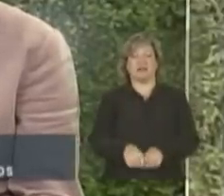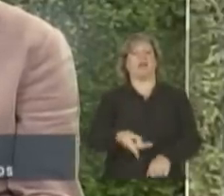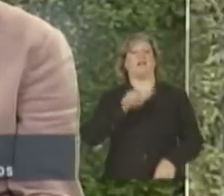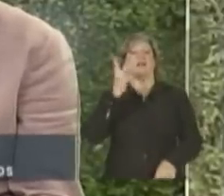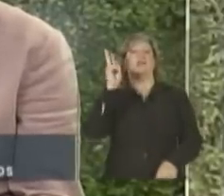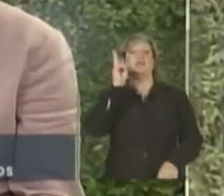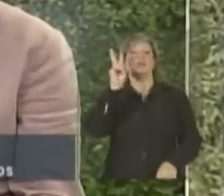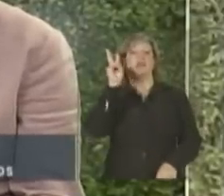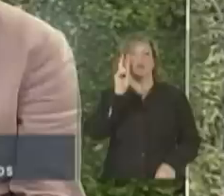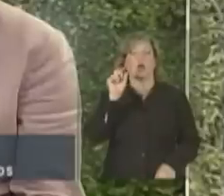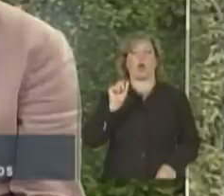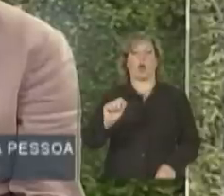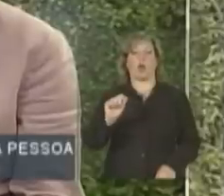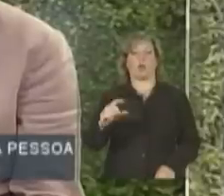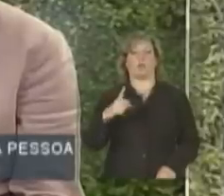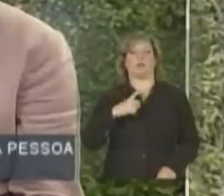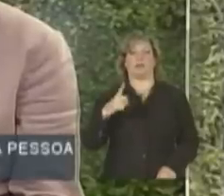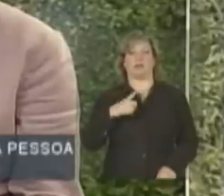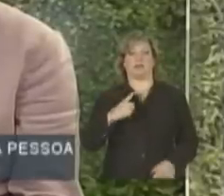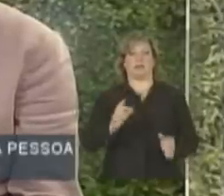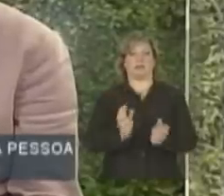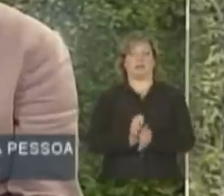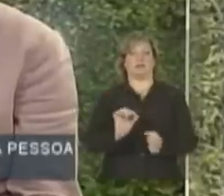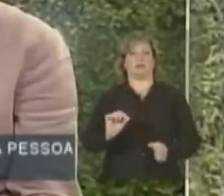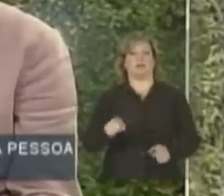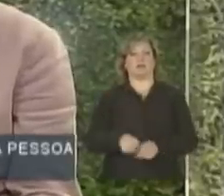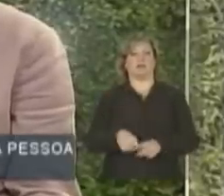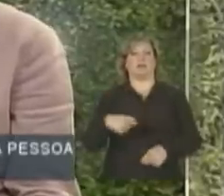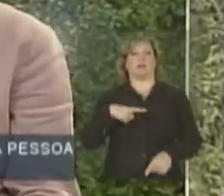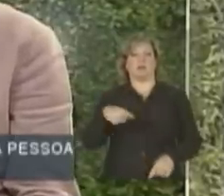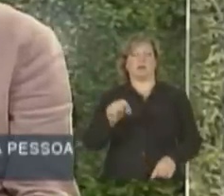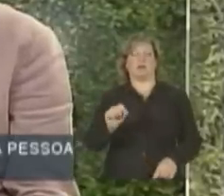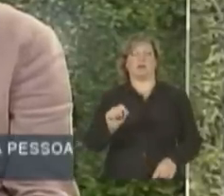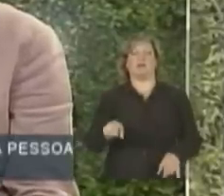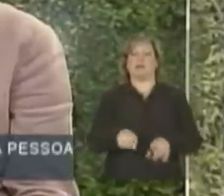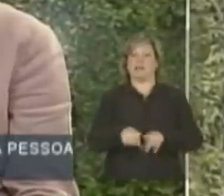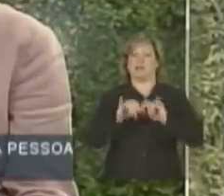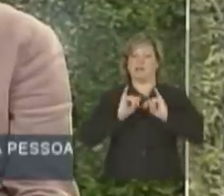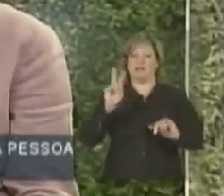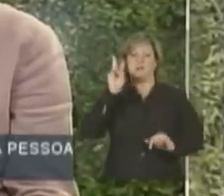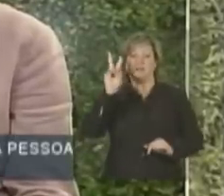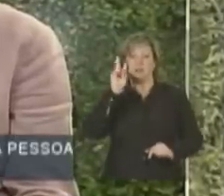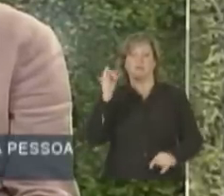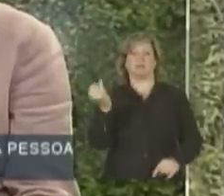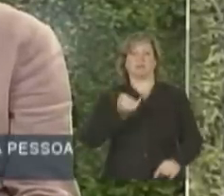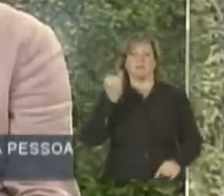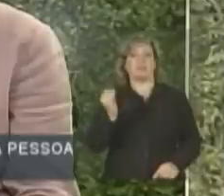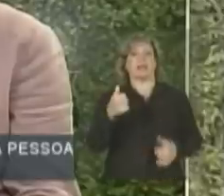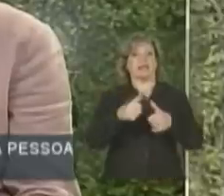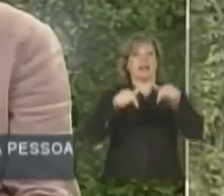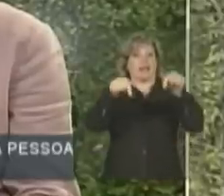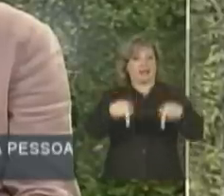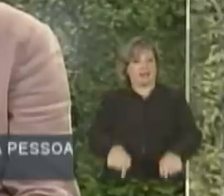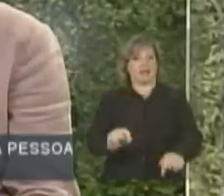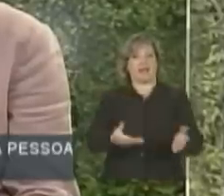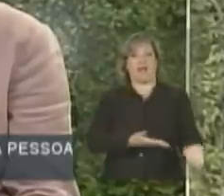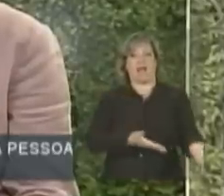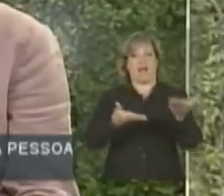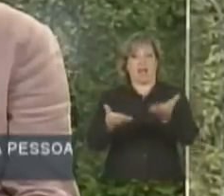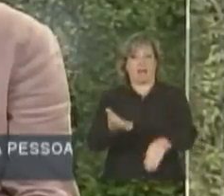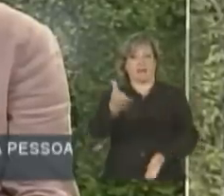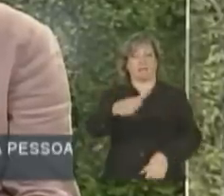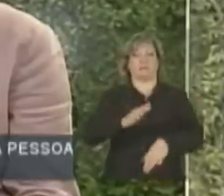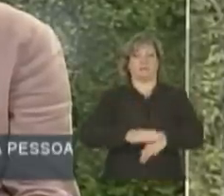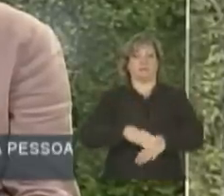que o Ministério das Cidades, ministro Mário Negromonte, está aqui apresentando, por determinação da senhora